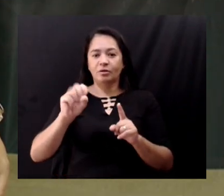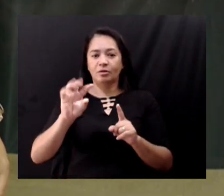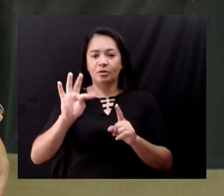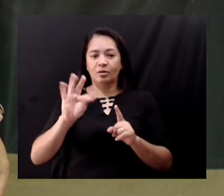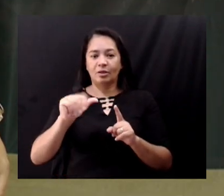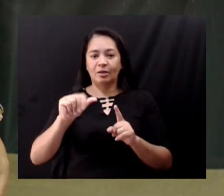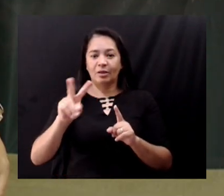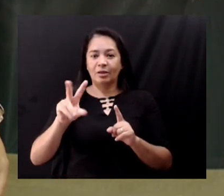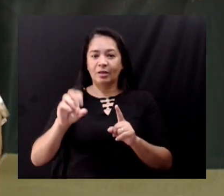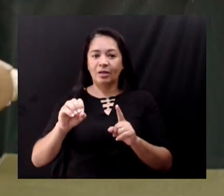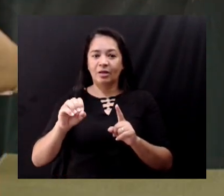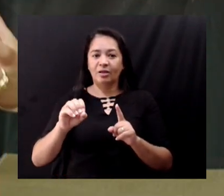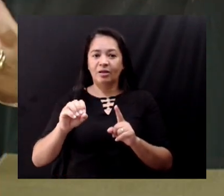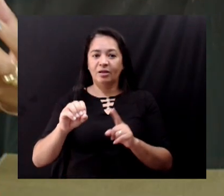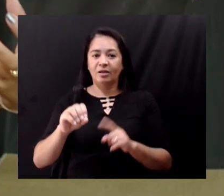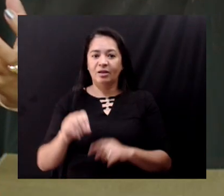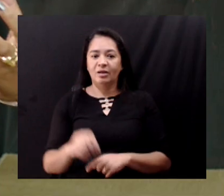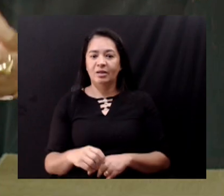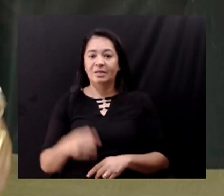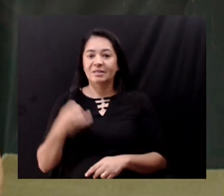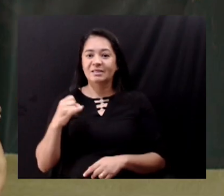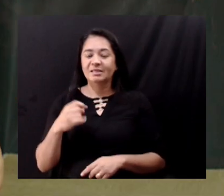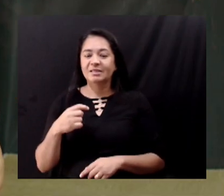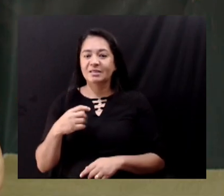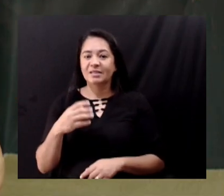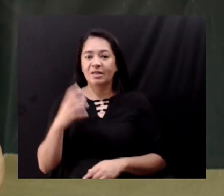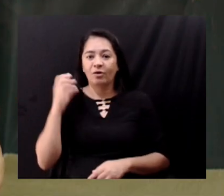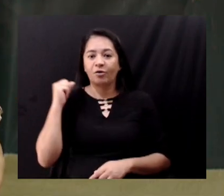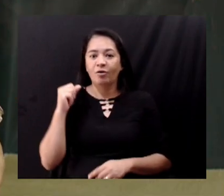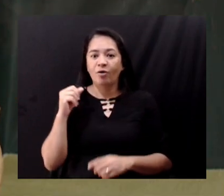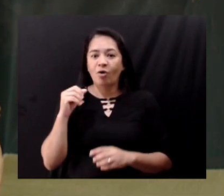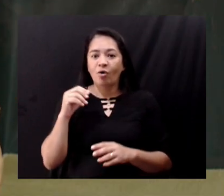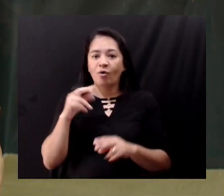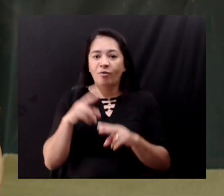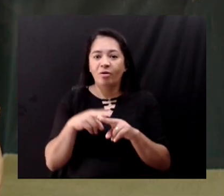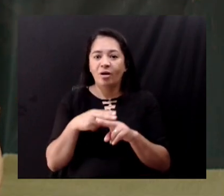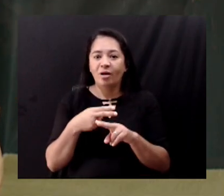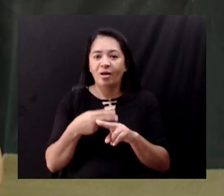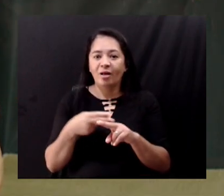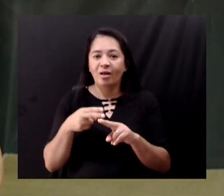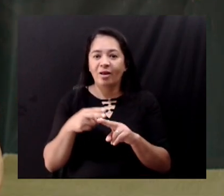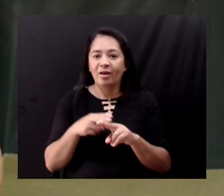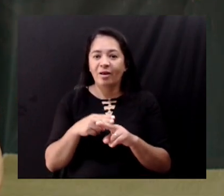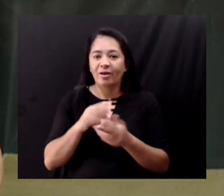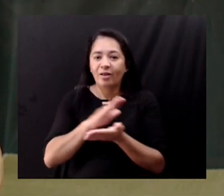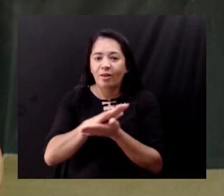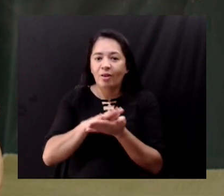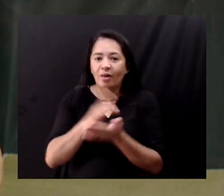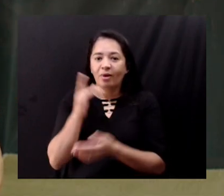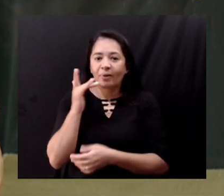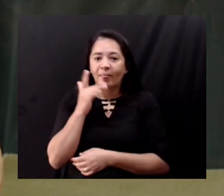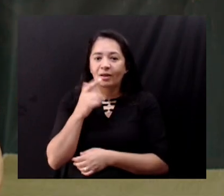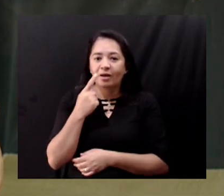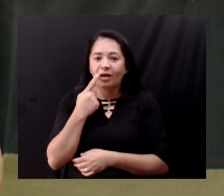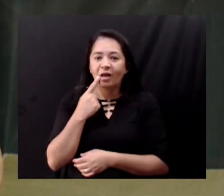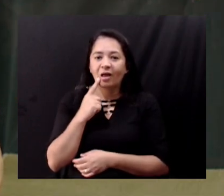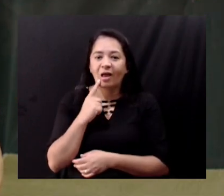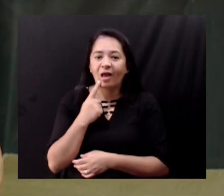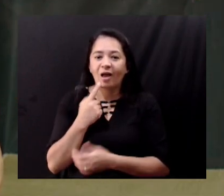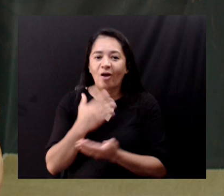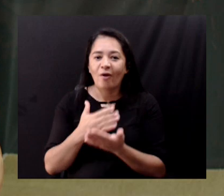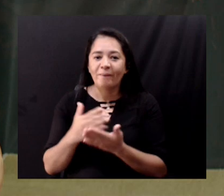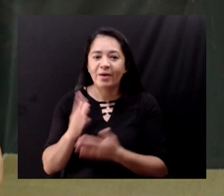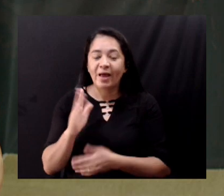palavra brigadeiro que já começa a salivar. Isso é normal ou pode indicar algum tipo de